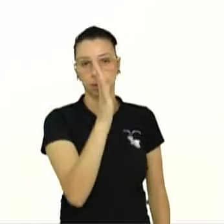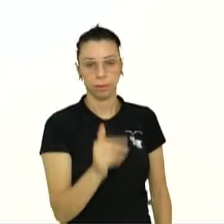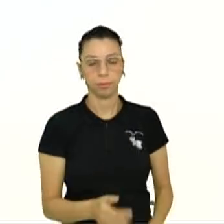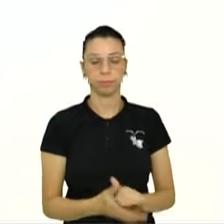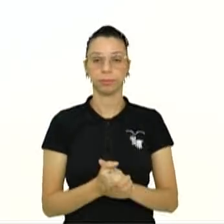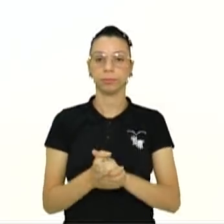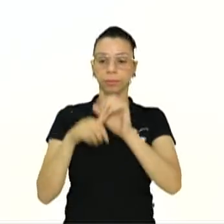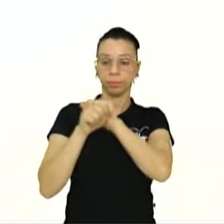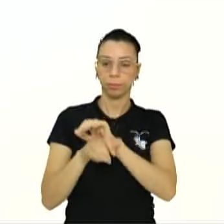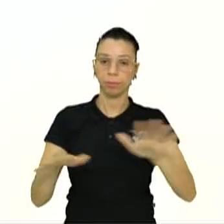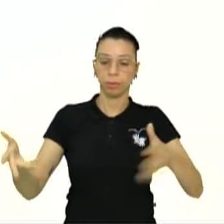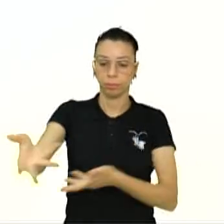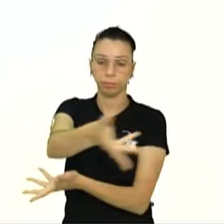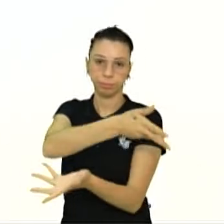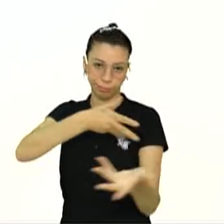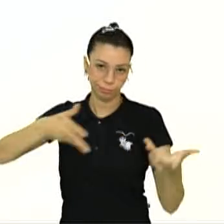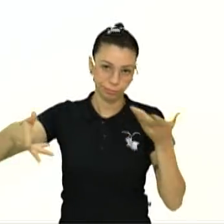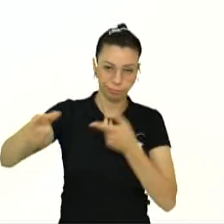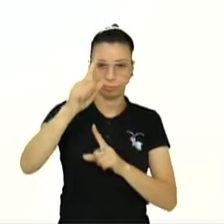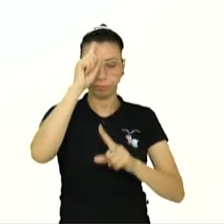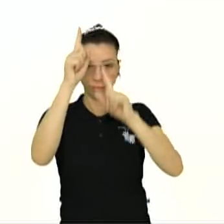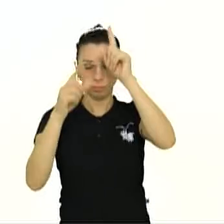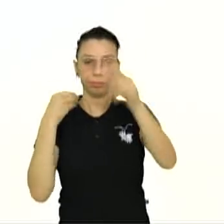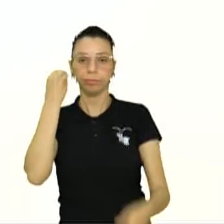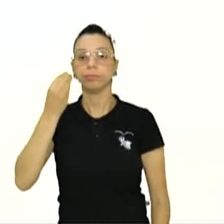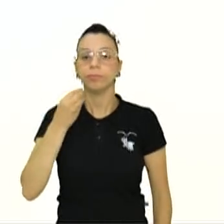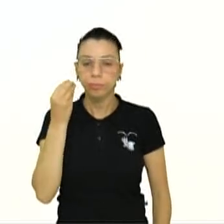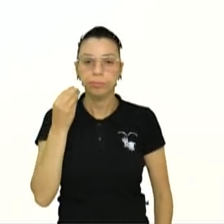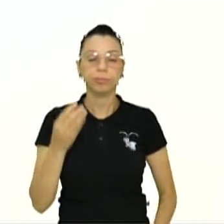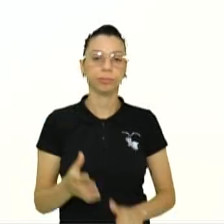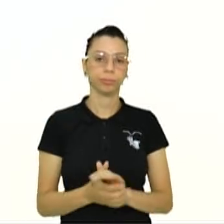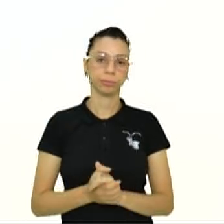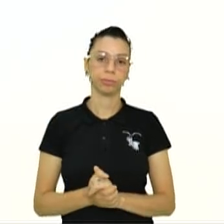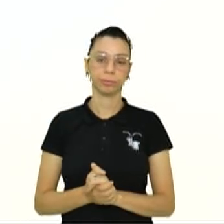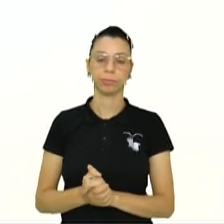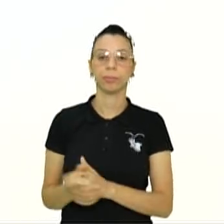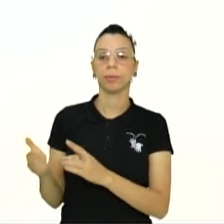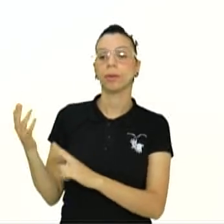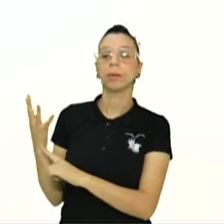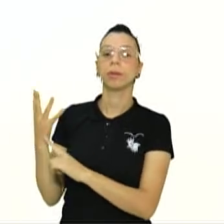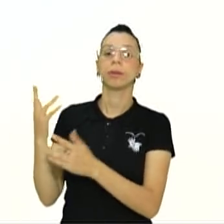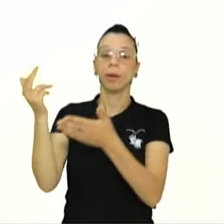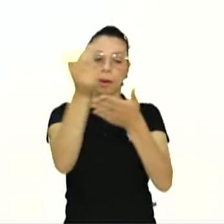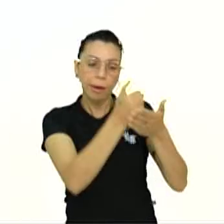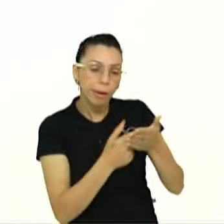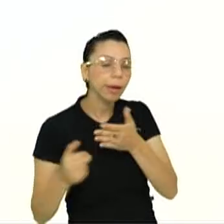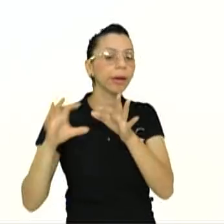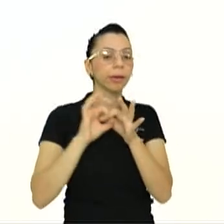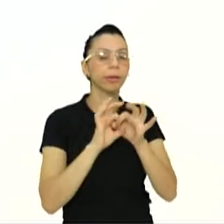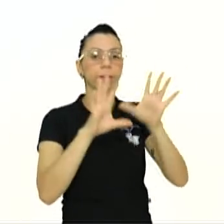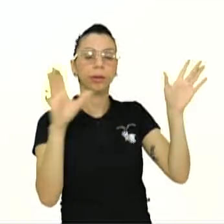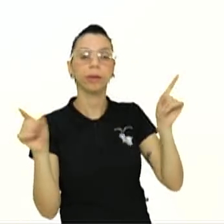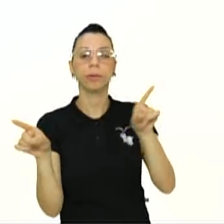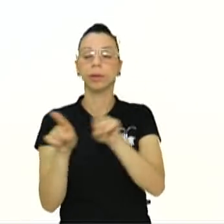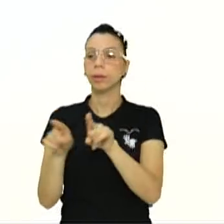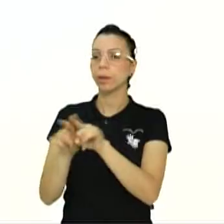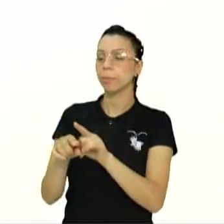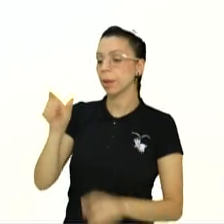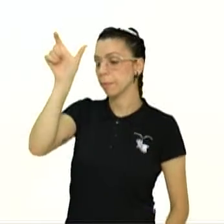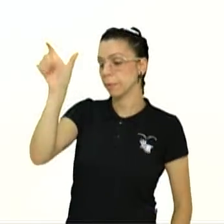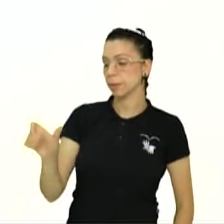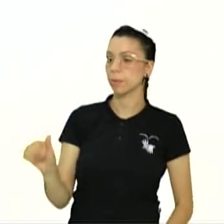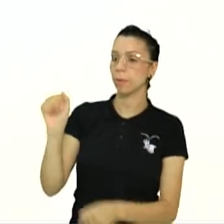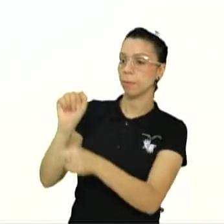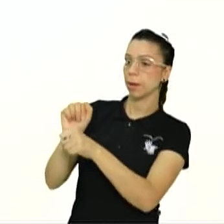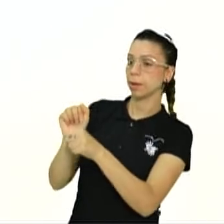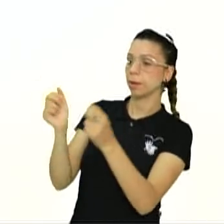a troca de ideias e experiências como pinturas ao ar livre, sessões de modelo vivo, exposições